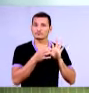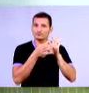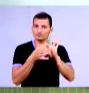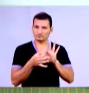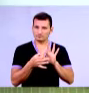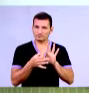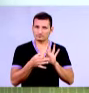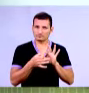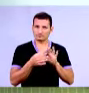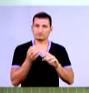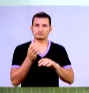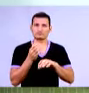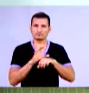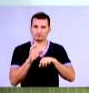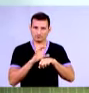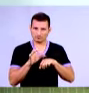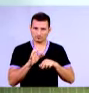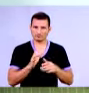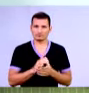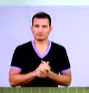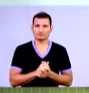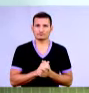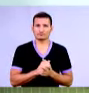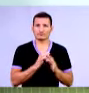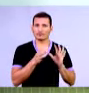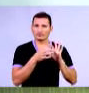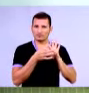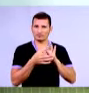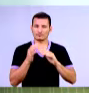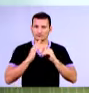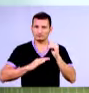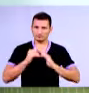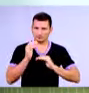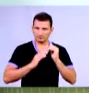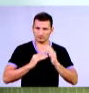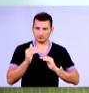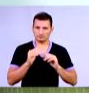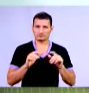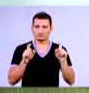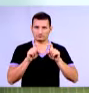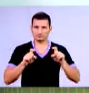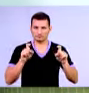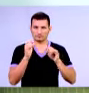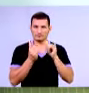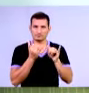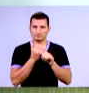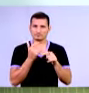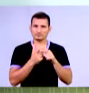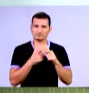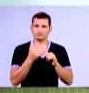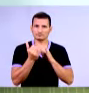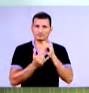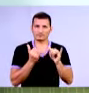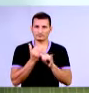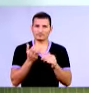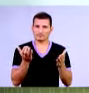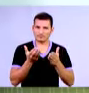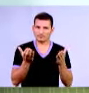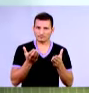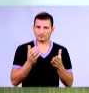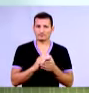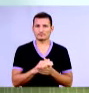curso, no contexto do profissional de informática da internet, porque na internet de hoje nós temos à